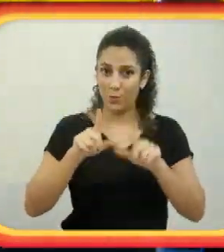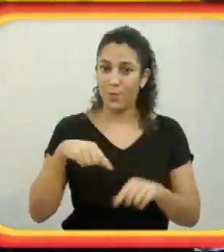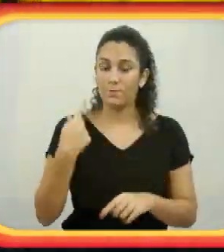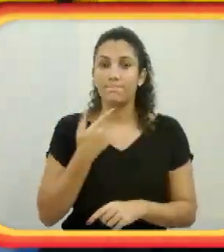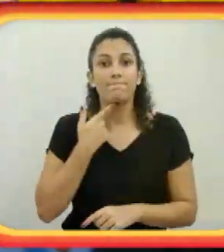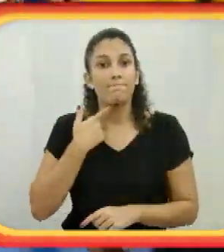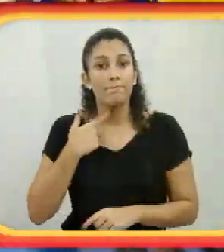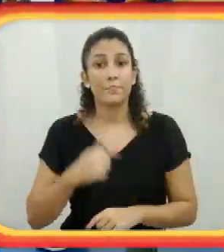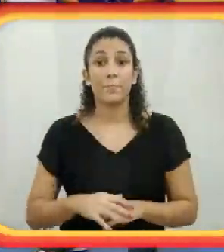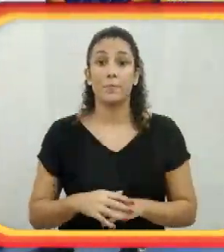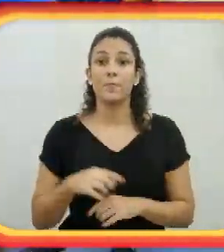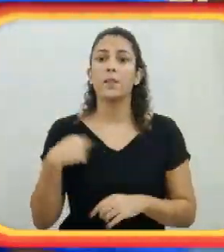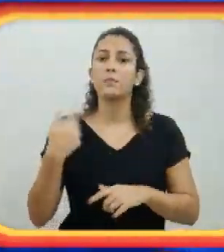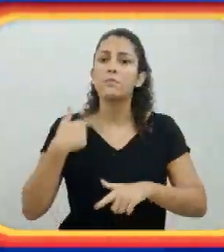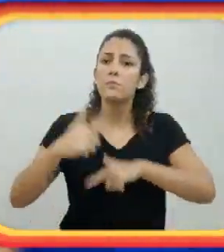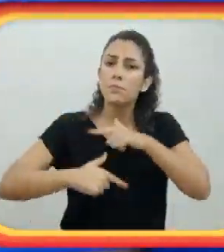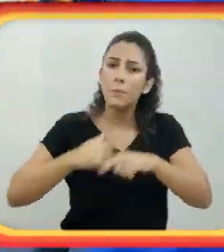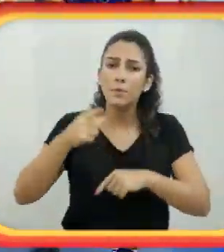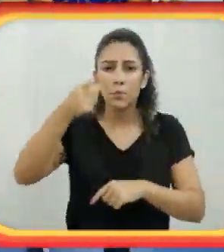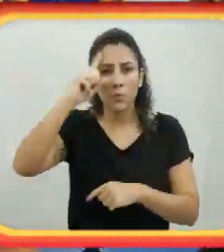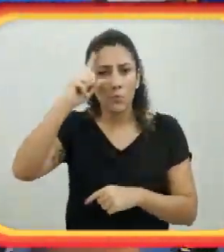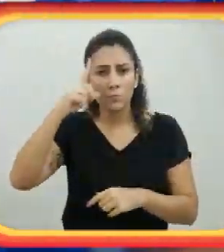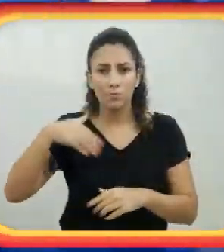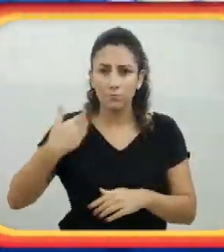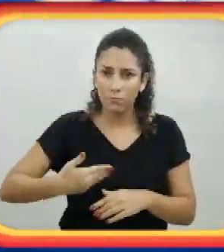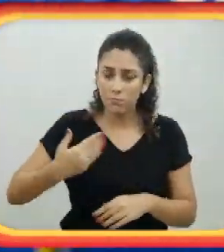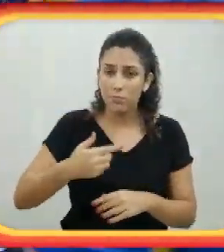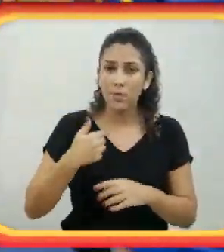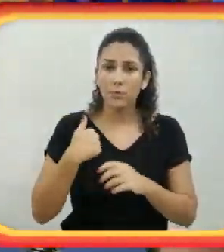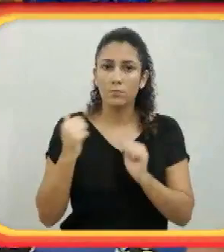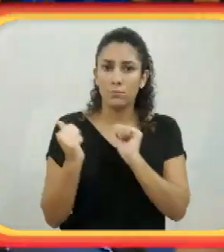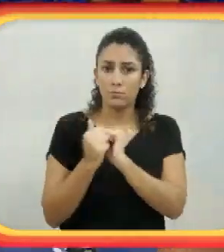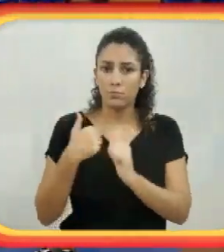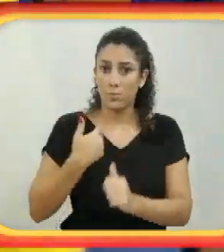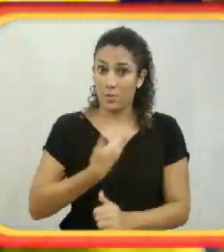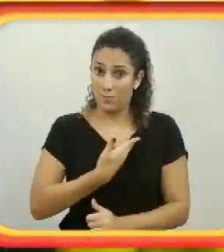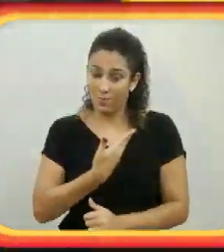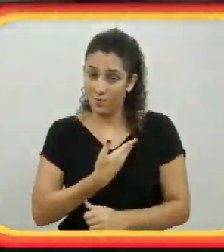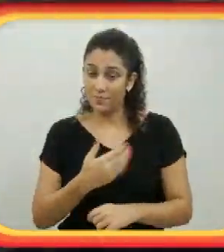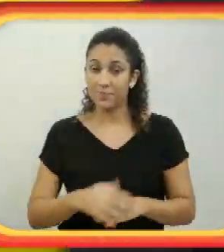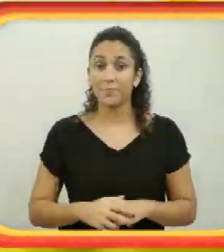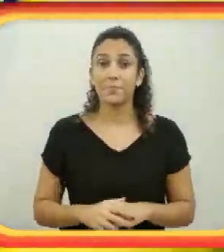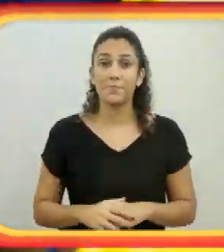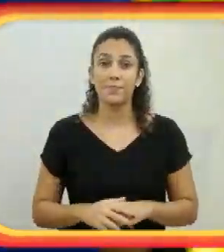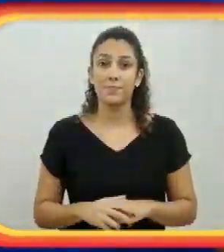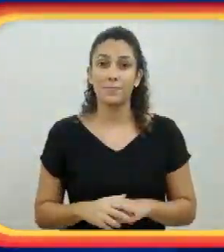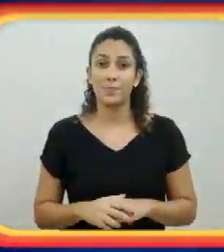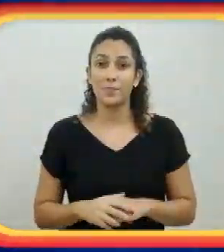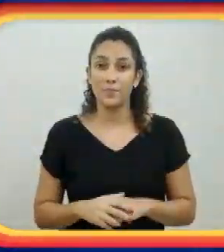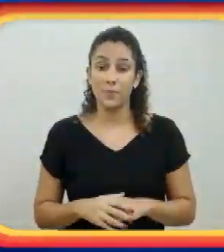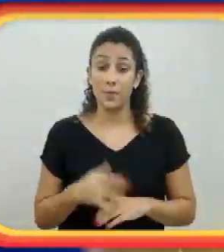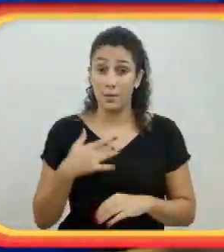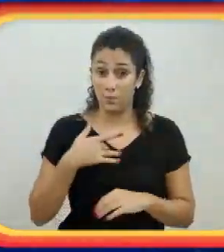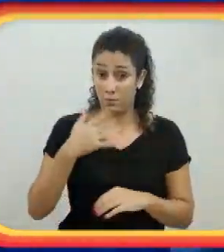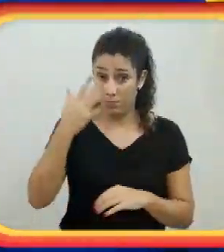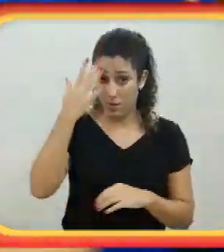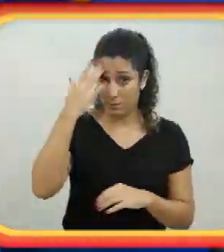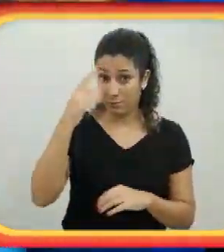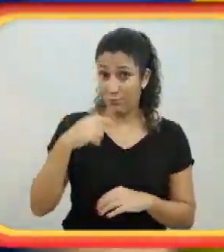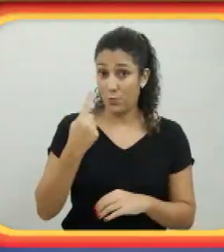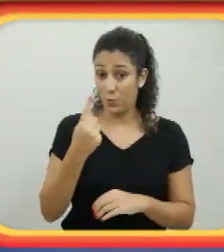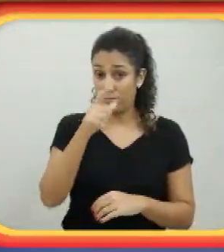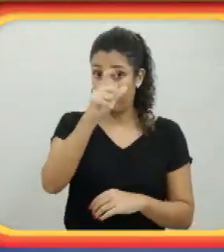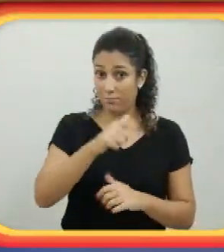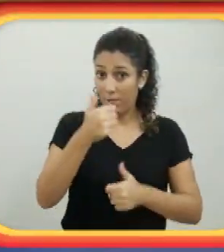levar o nome da nossa pátria, né? A gente não quer outra coisa, a gente quer esse ouro em Tóquio, é a nossa vontade, a gente